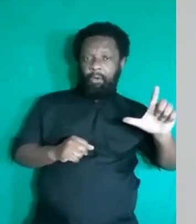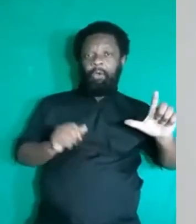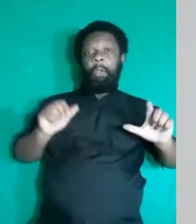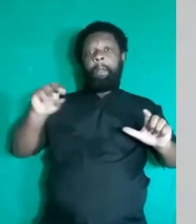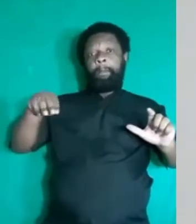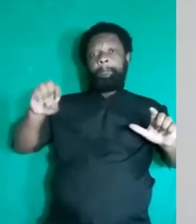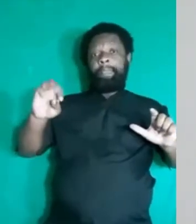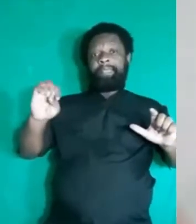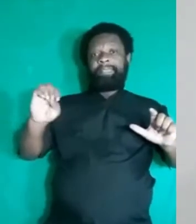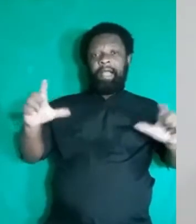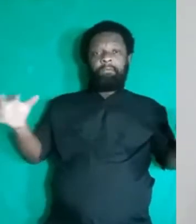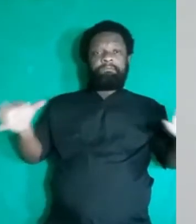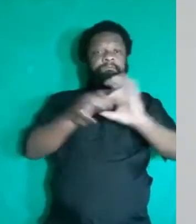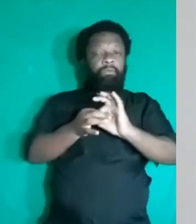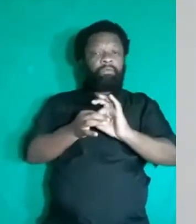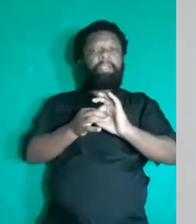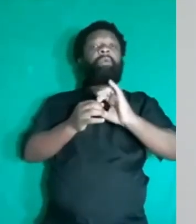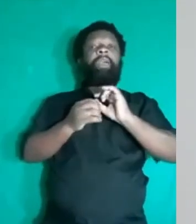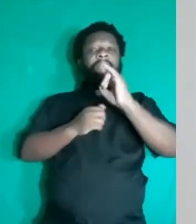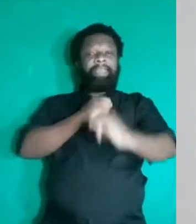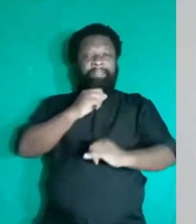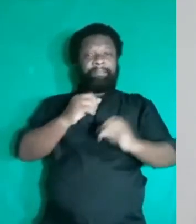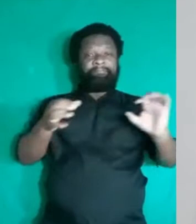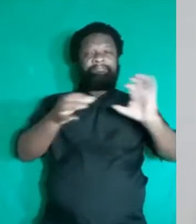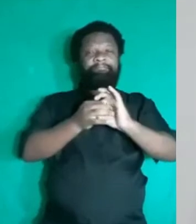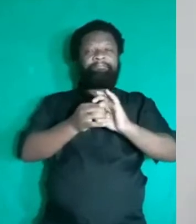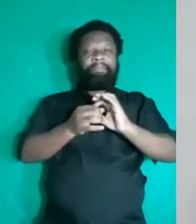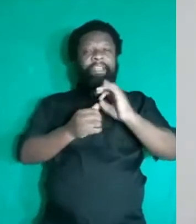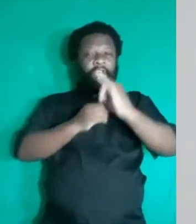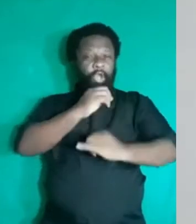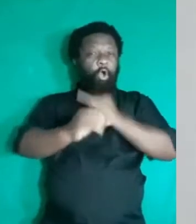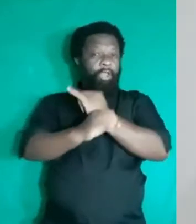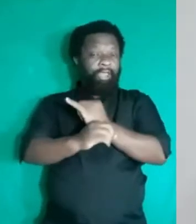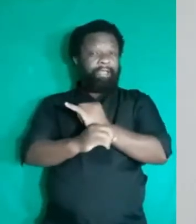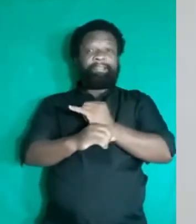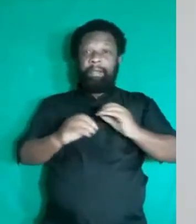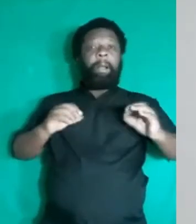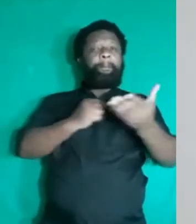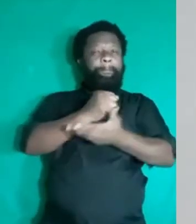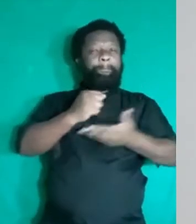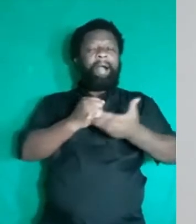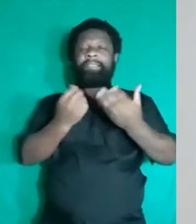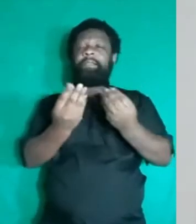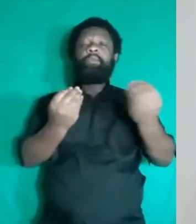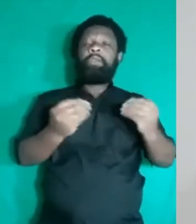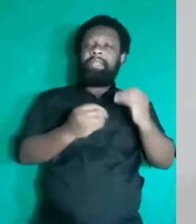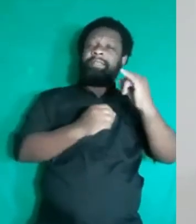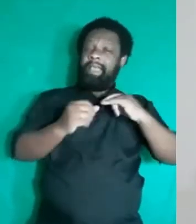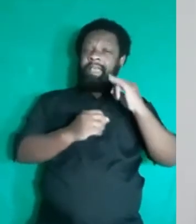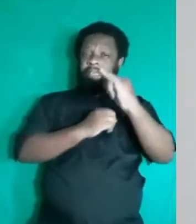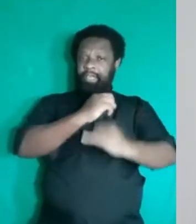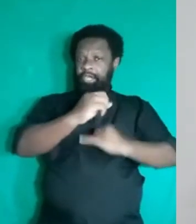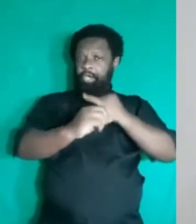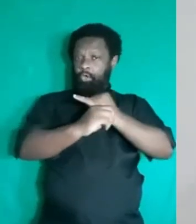nós temos a ligação entre um ametal e um metal. Isso seria uma ligação iônica. Então as bases, elas são em sua